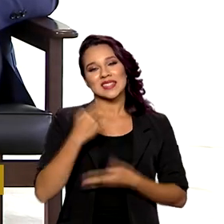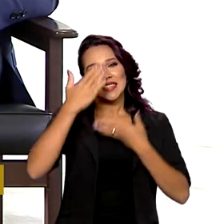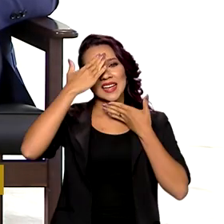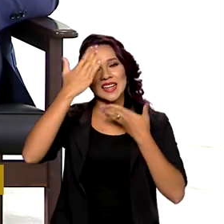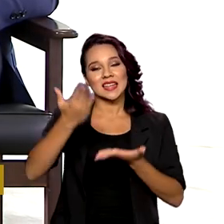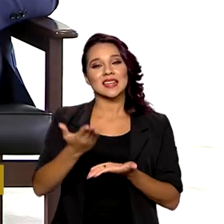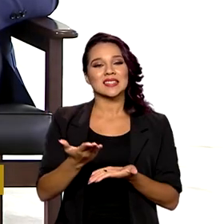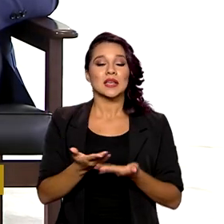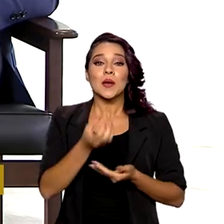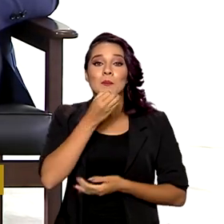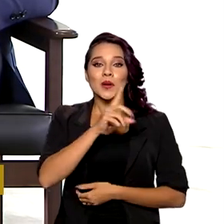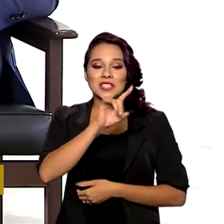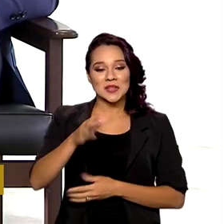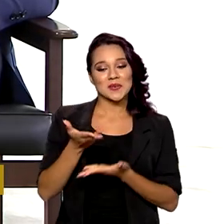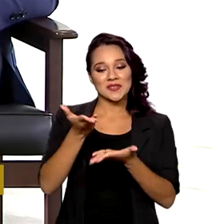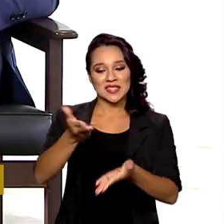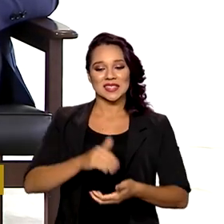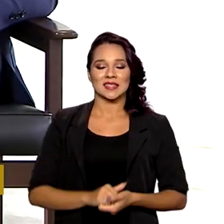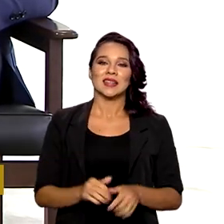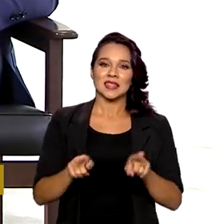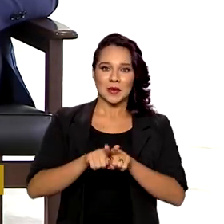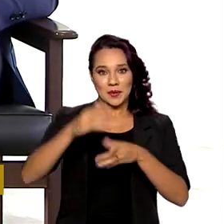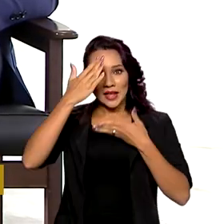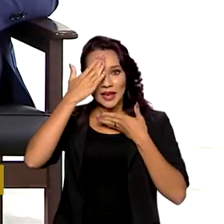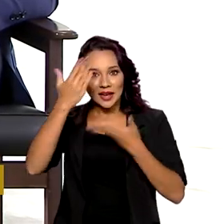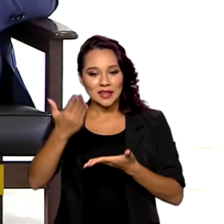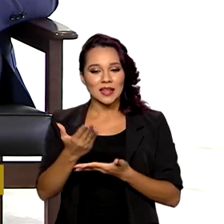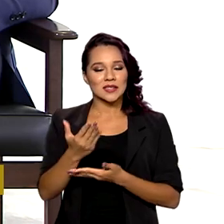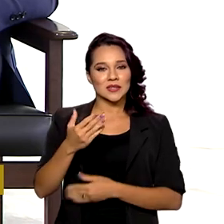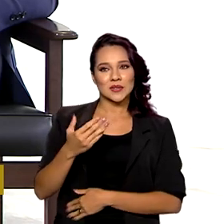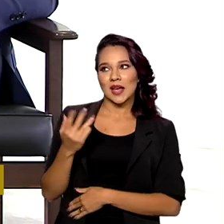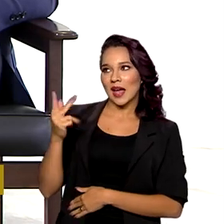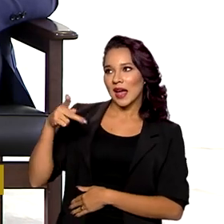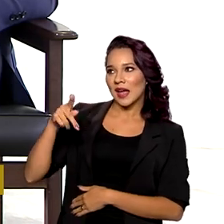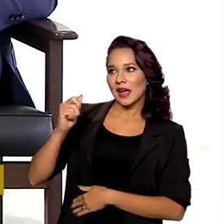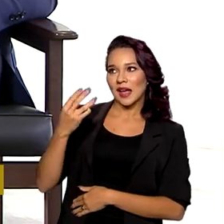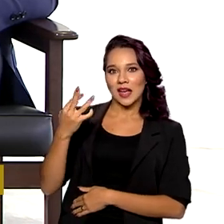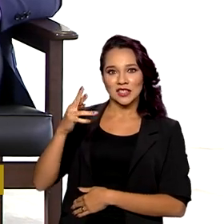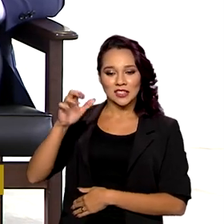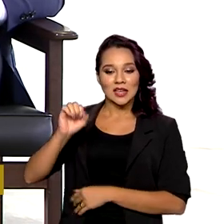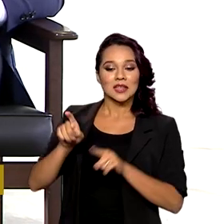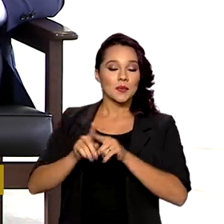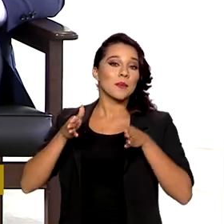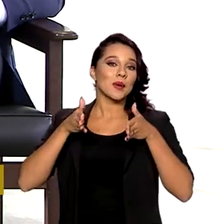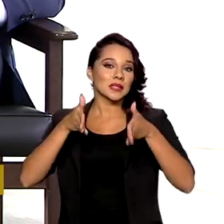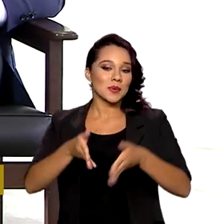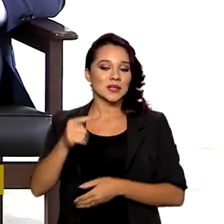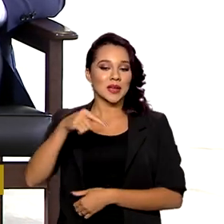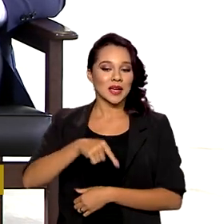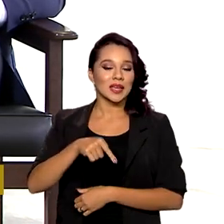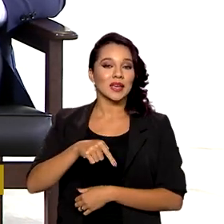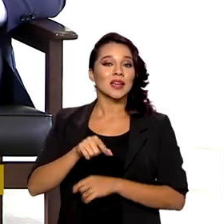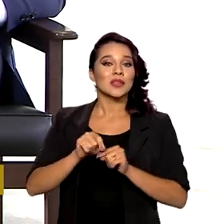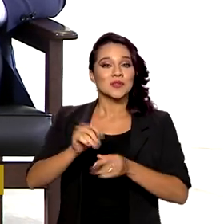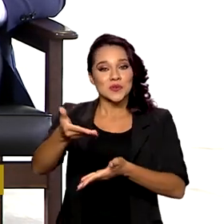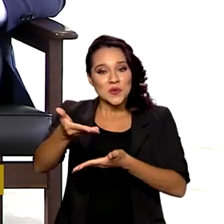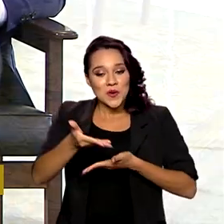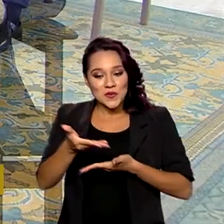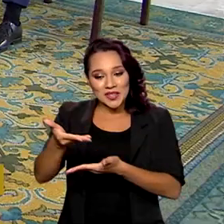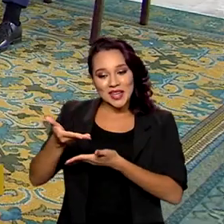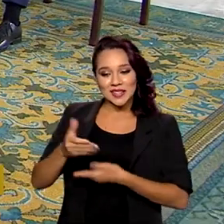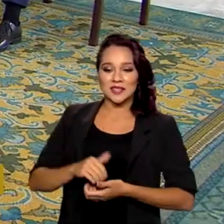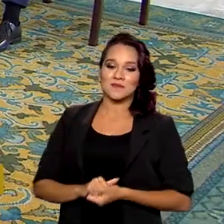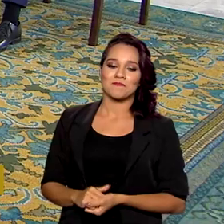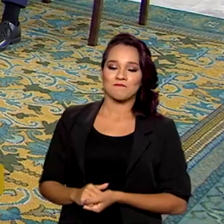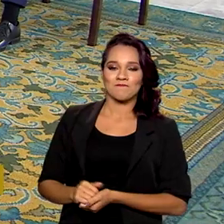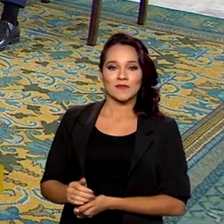agradece. Muito obrigada, bom dia para você. Também agradeço, né, a Kátia e também a presença e a participação aqui dos nossos convidados,